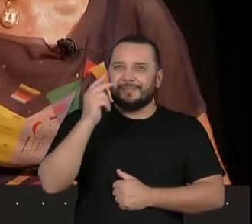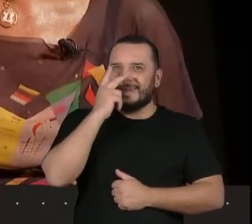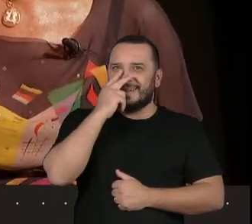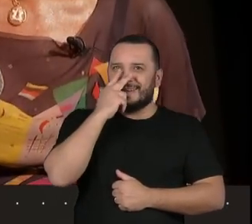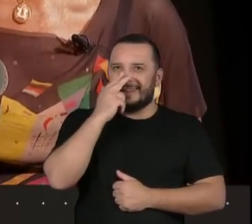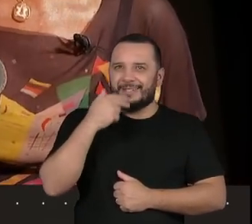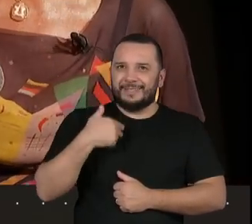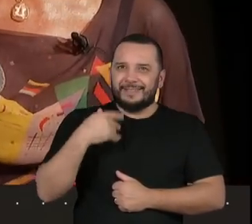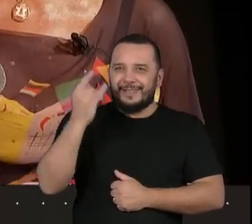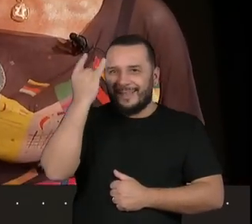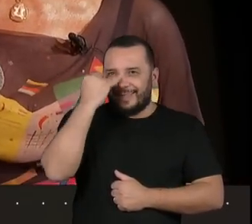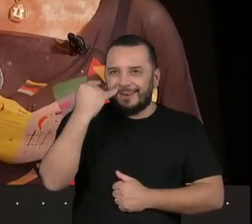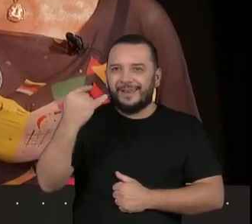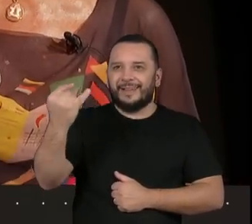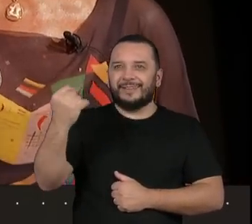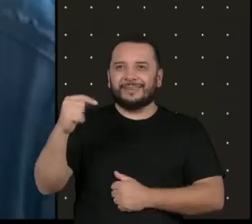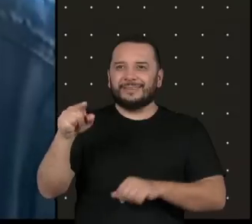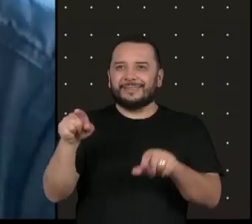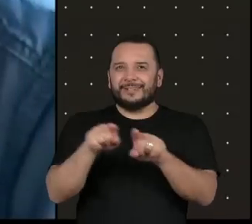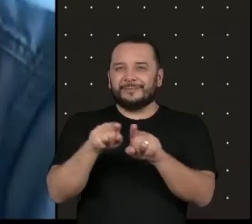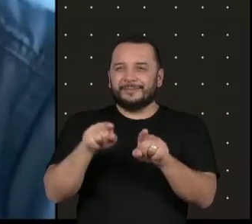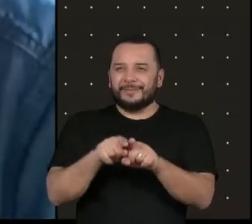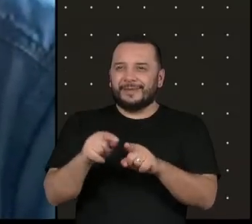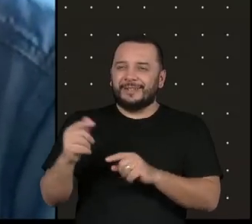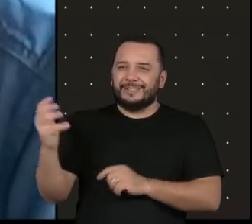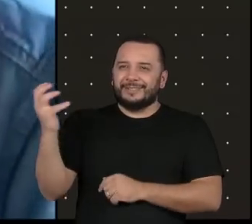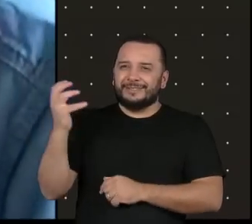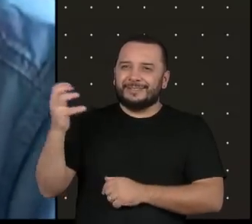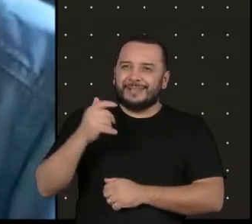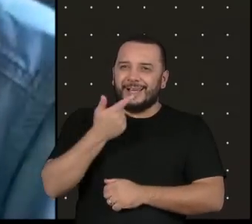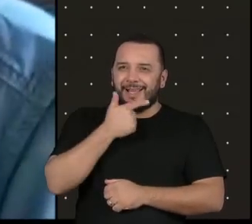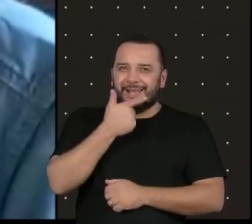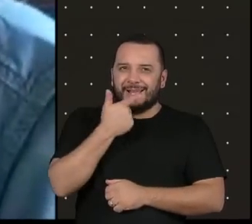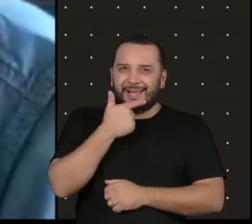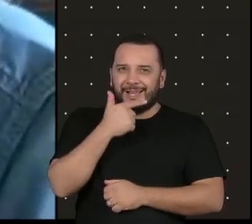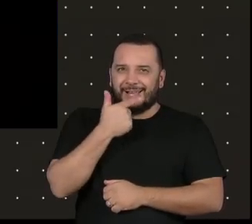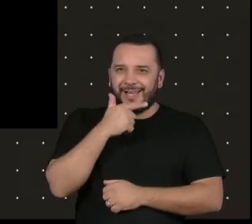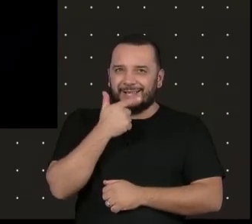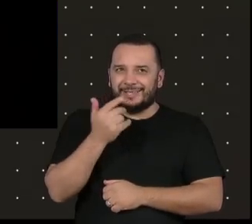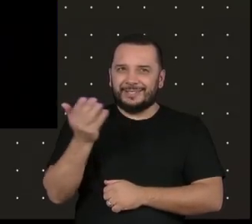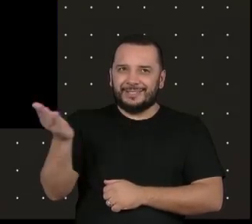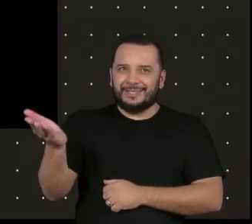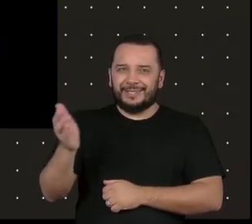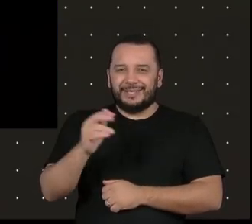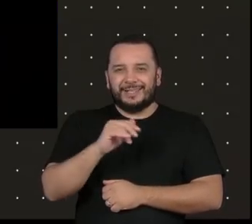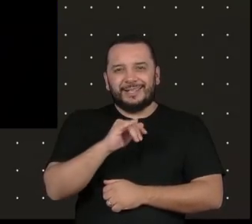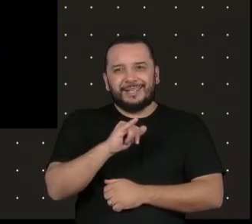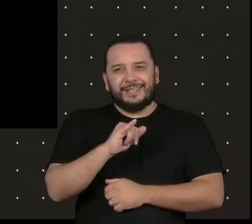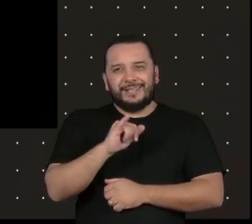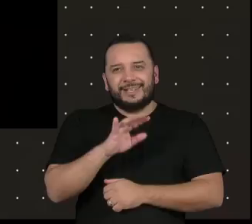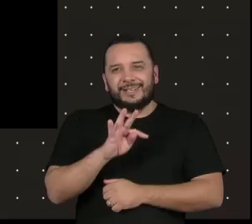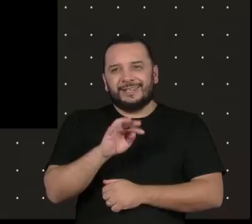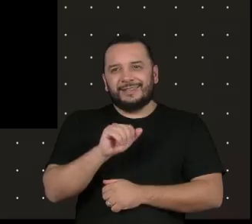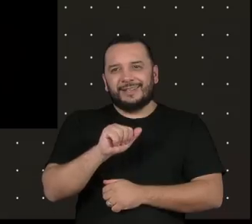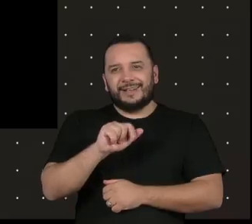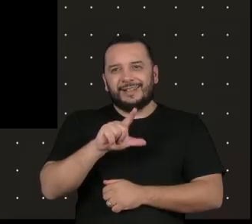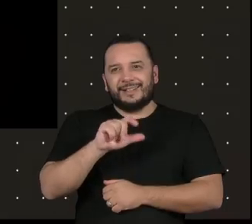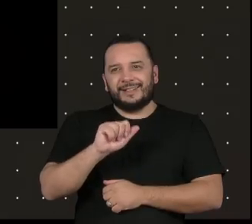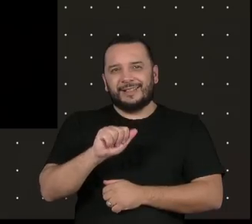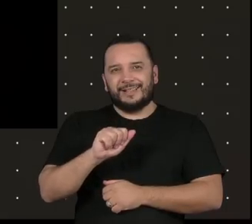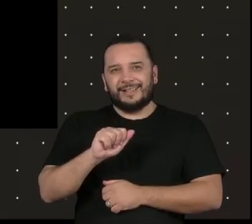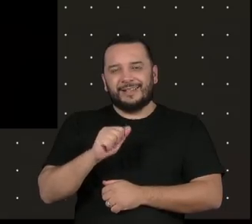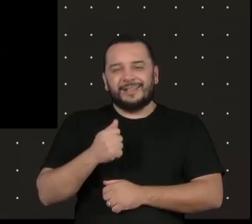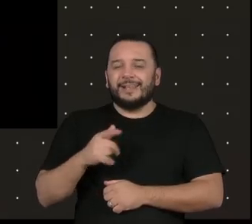fazem sorrir, são as mãos de Ítala, que vivem como se